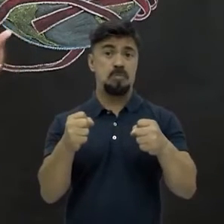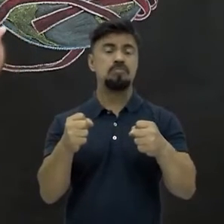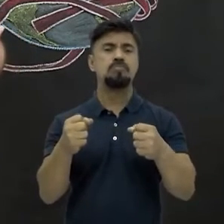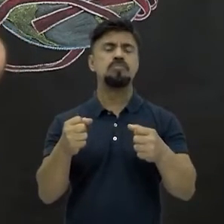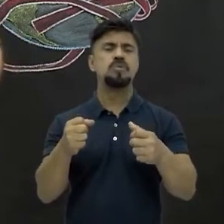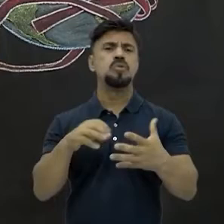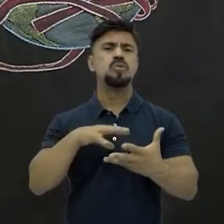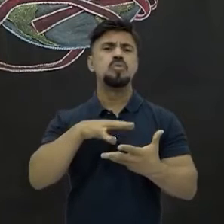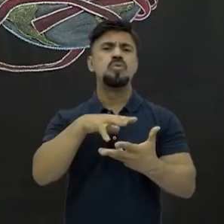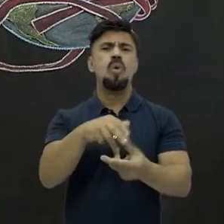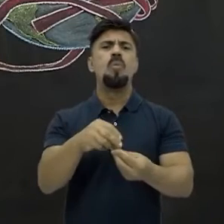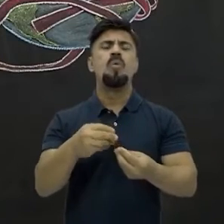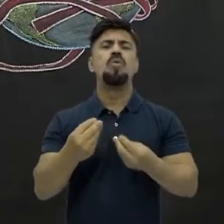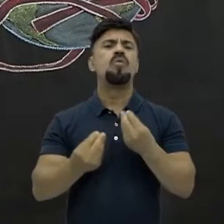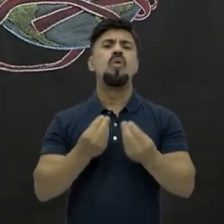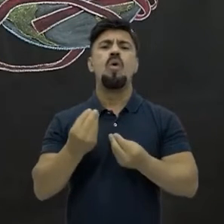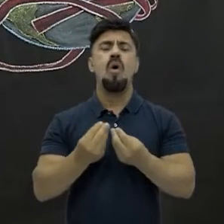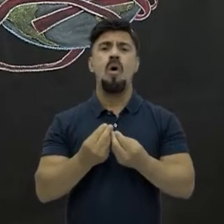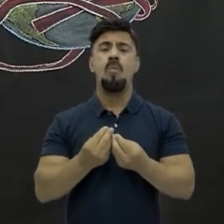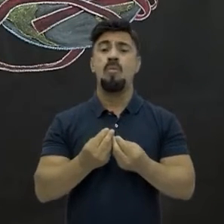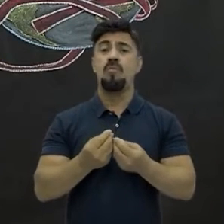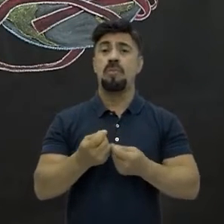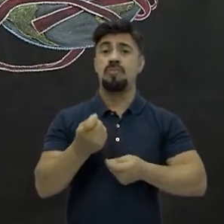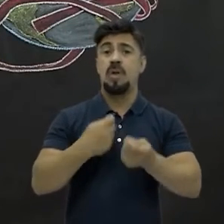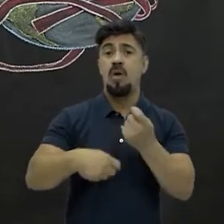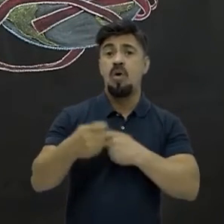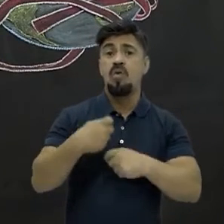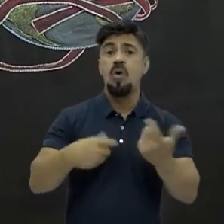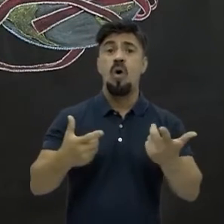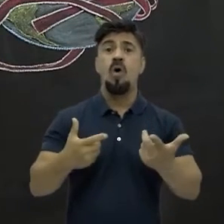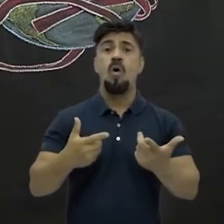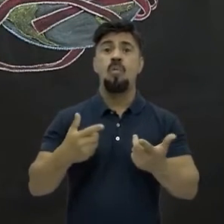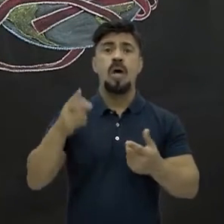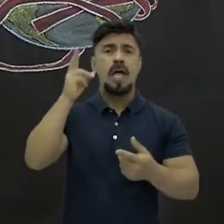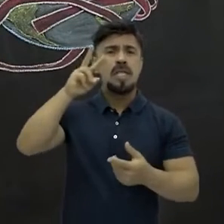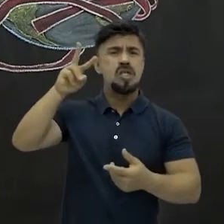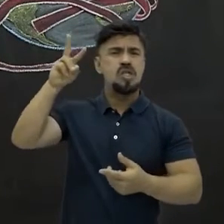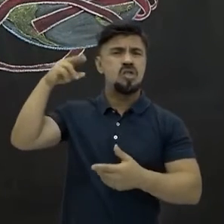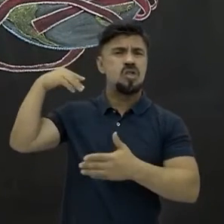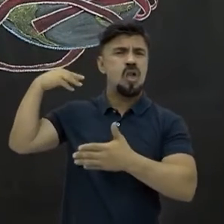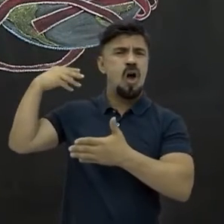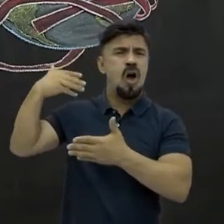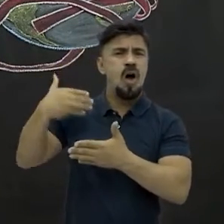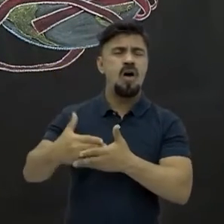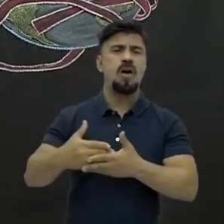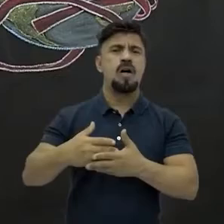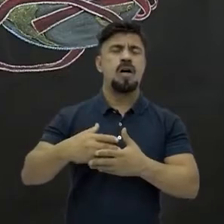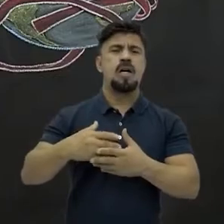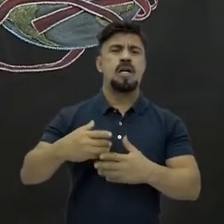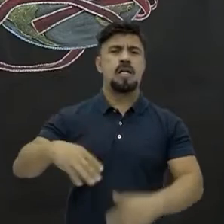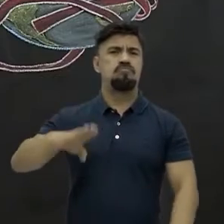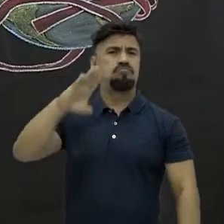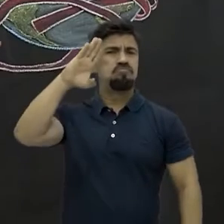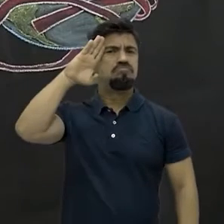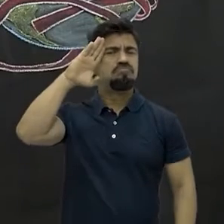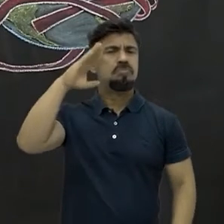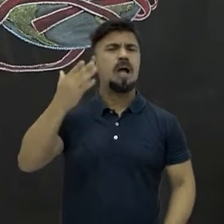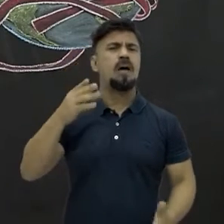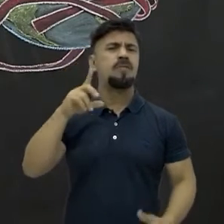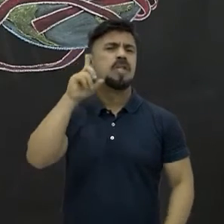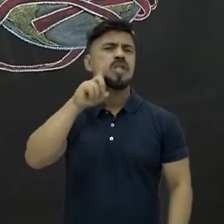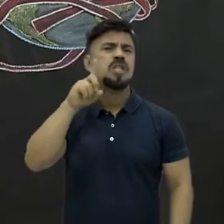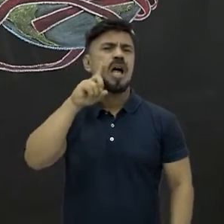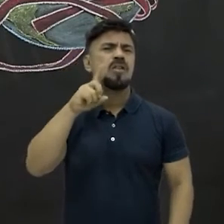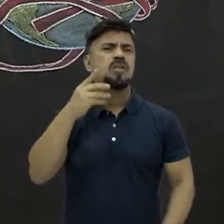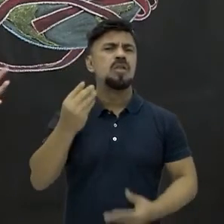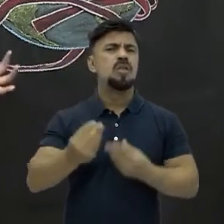Quais foram os fatores econômicos, históricos e militares que deram essa hegemonia dos Estados Unidos, fazendo com